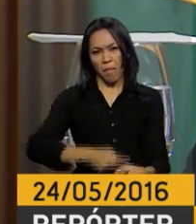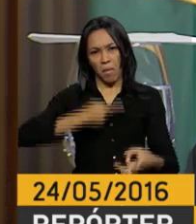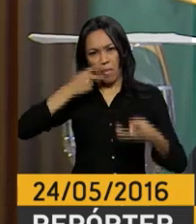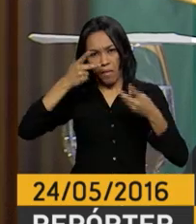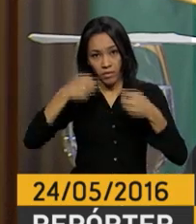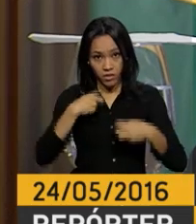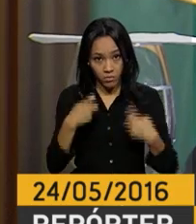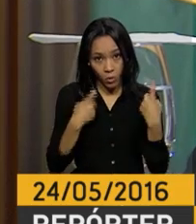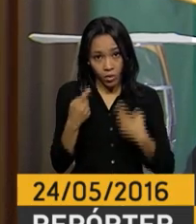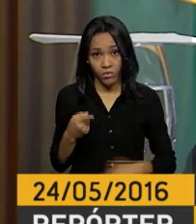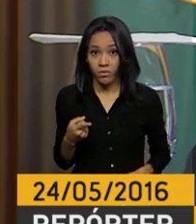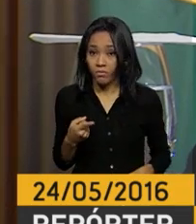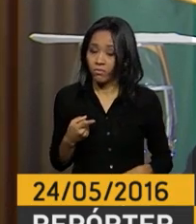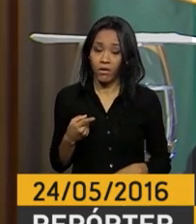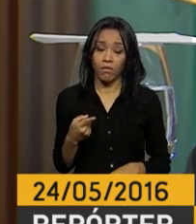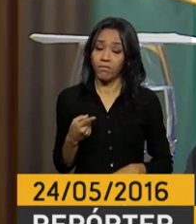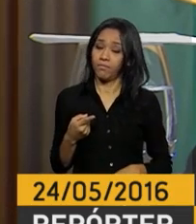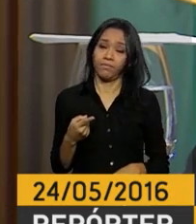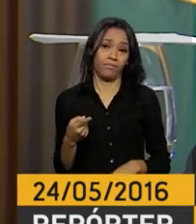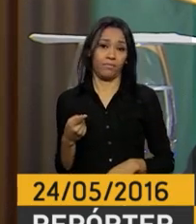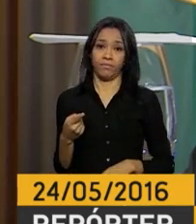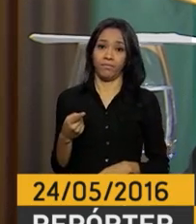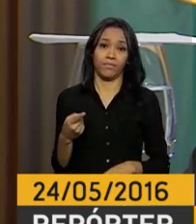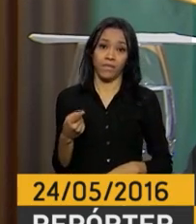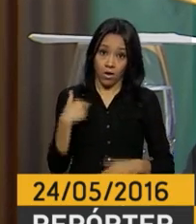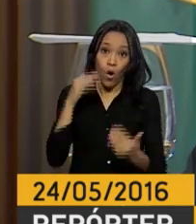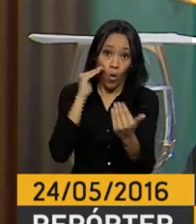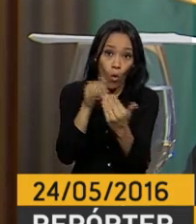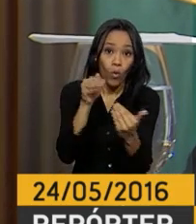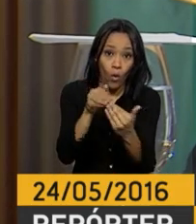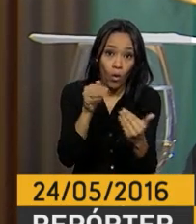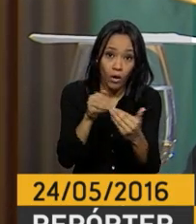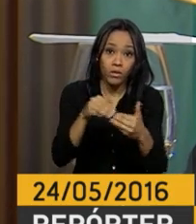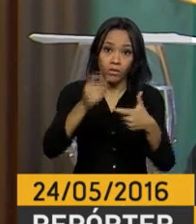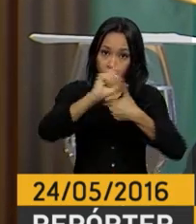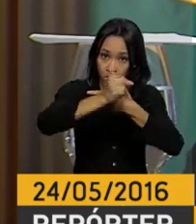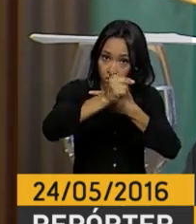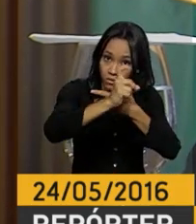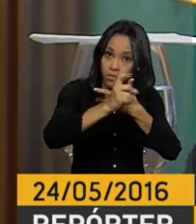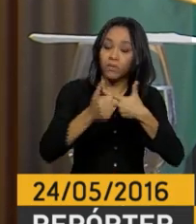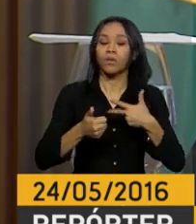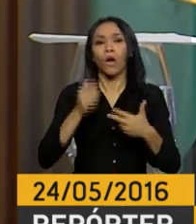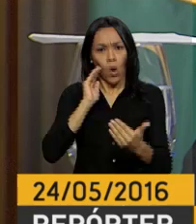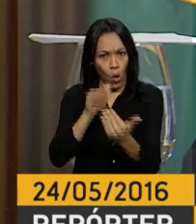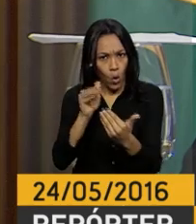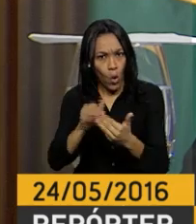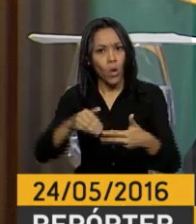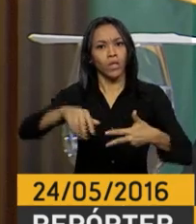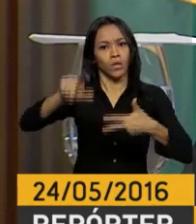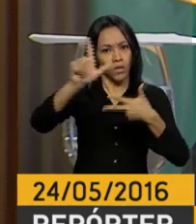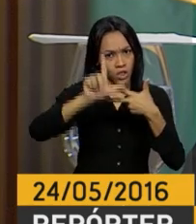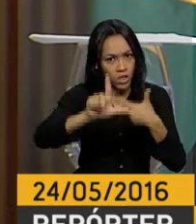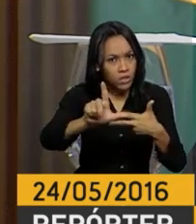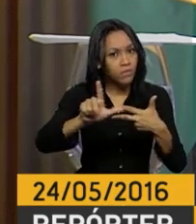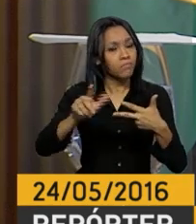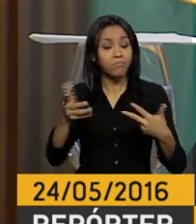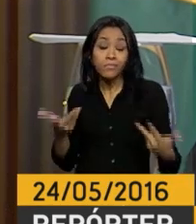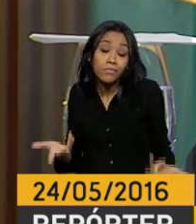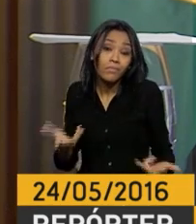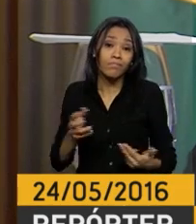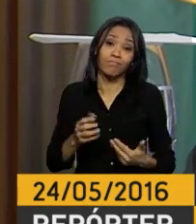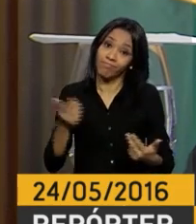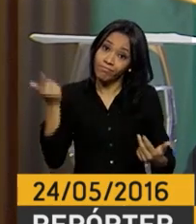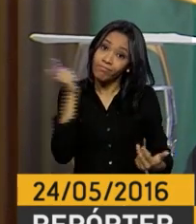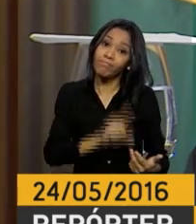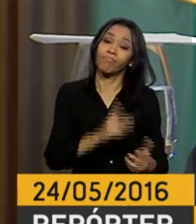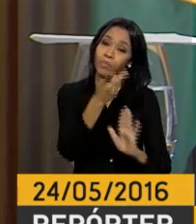isso. Nós devemos, se houver uma concordância do Executivo, né, e uma concordância do Legislativo, nós devemos levar